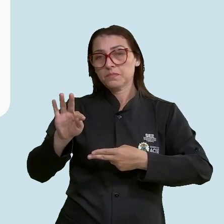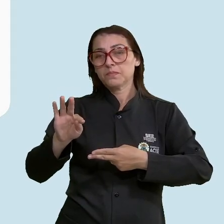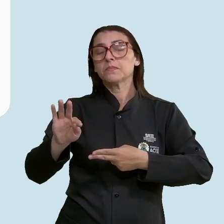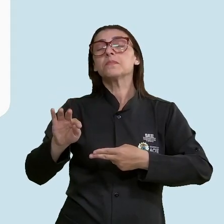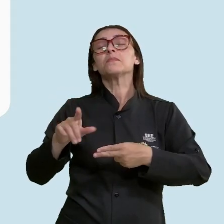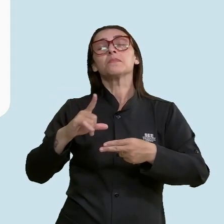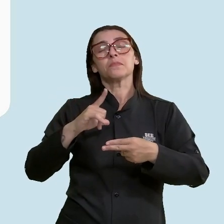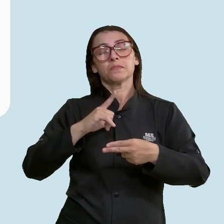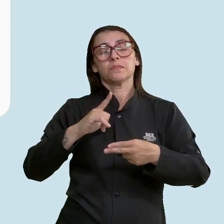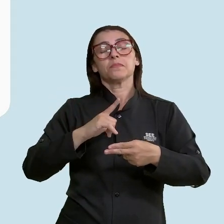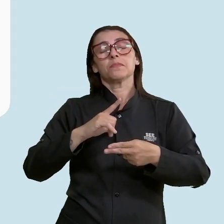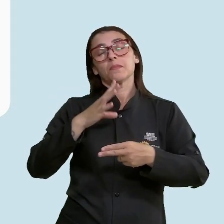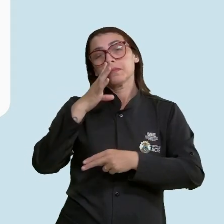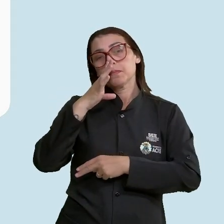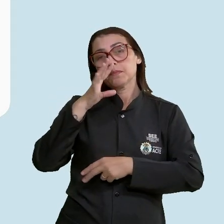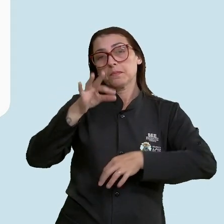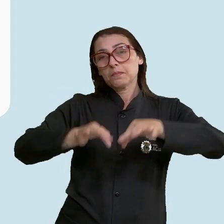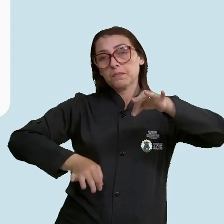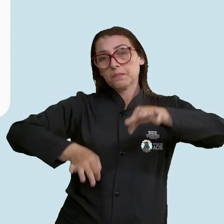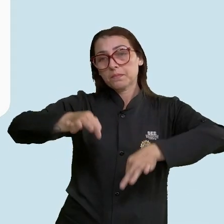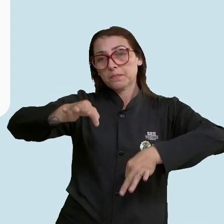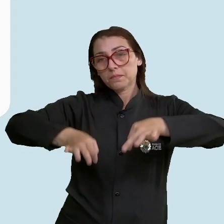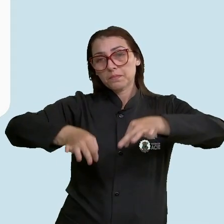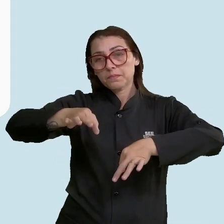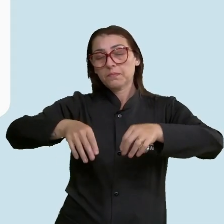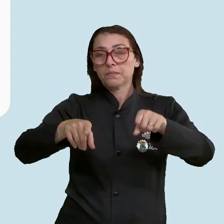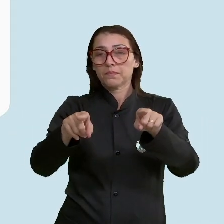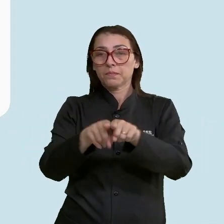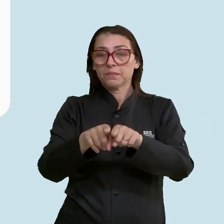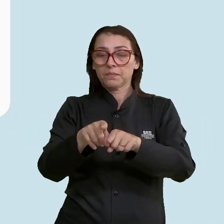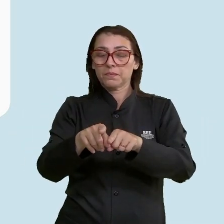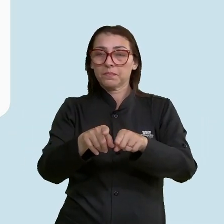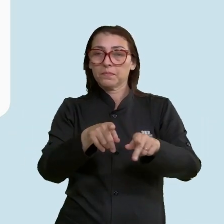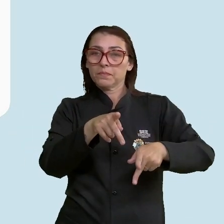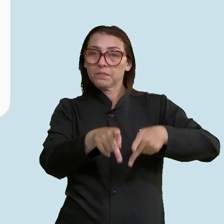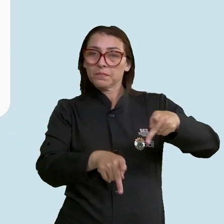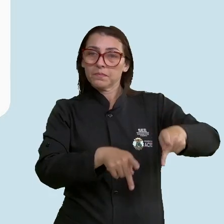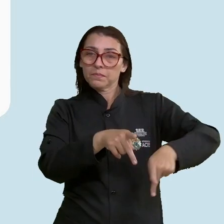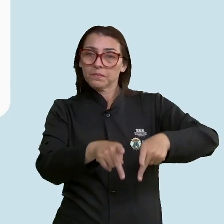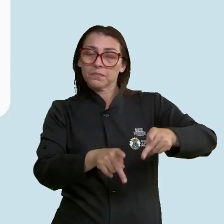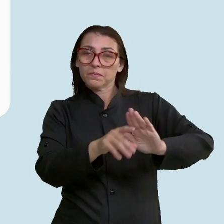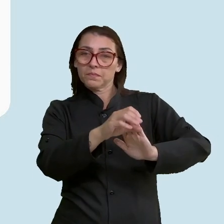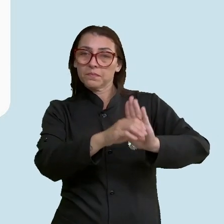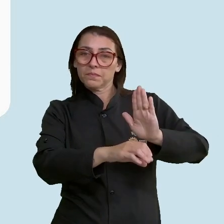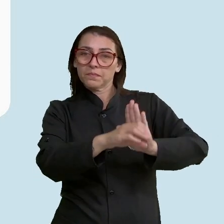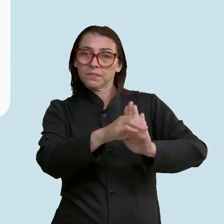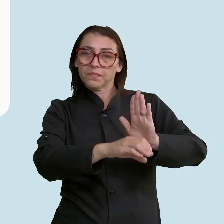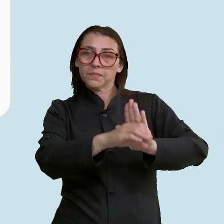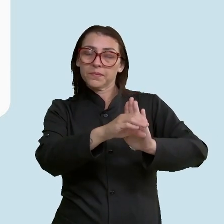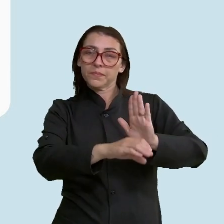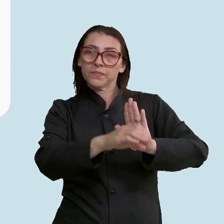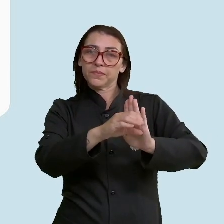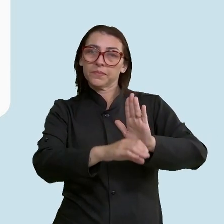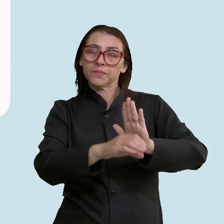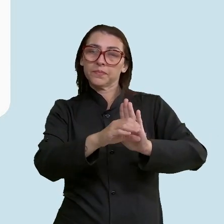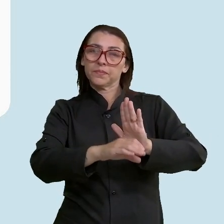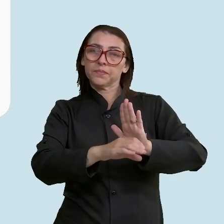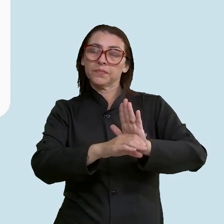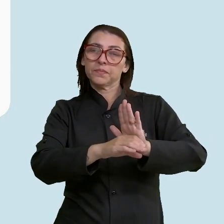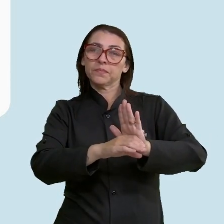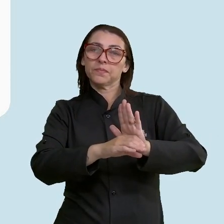eles também visam manipular o público e muitas das vezes com conteúdo